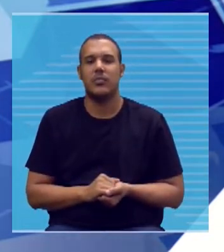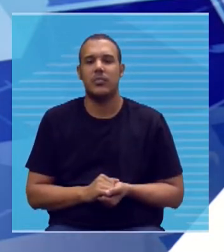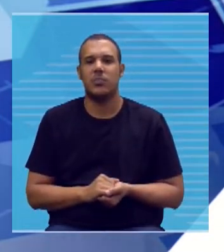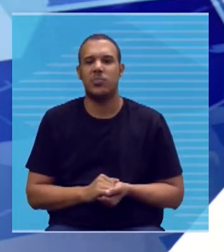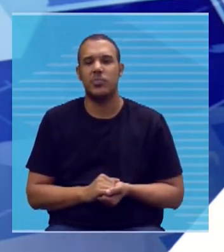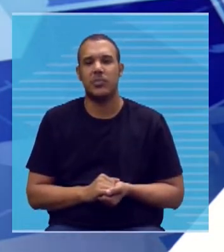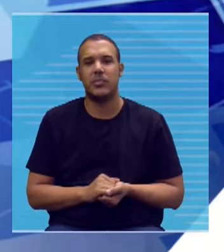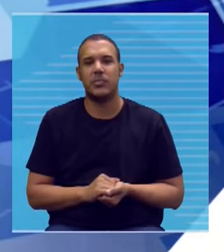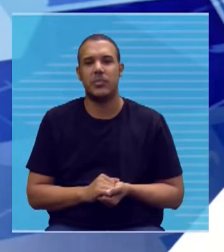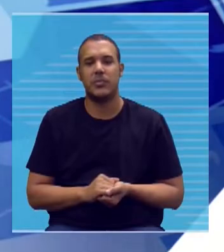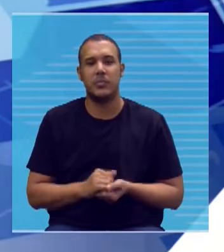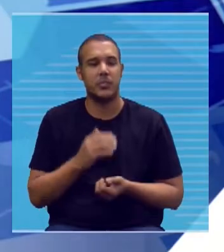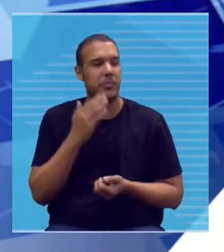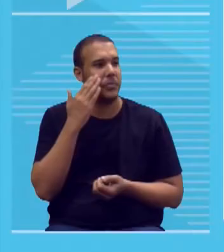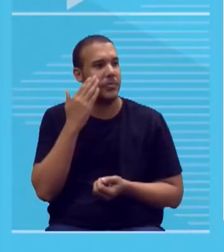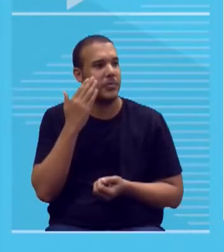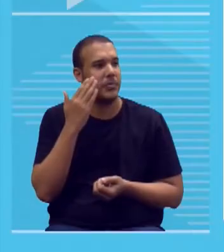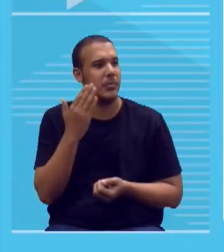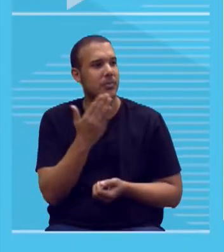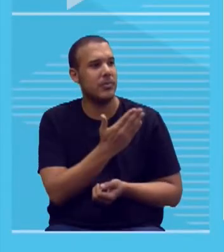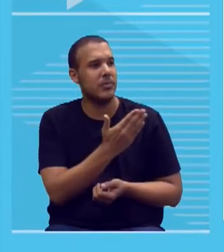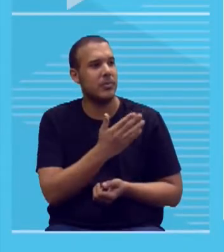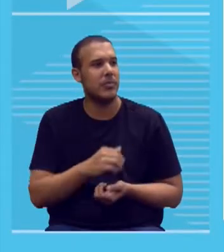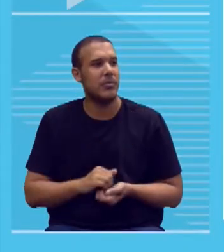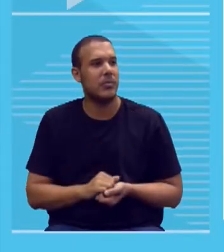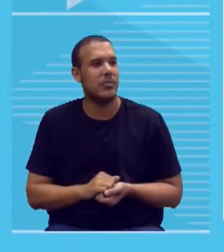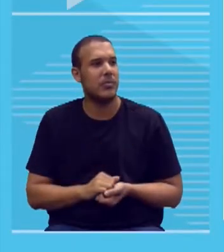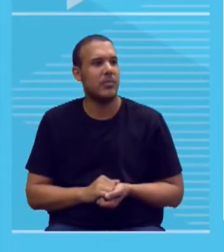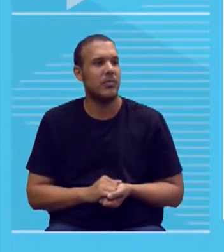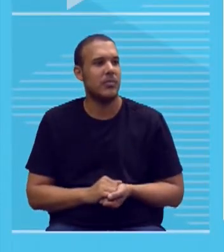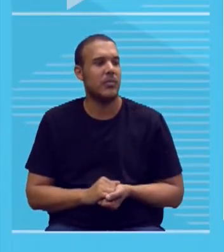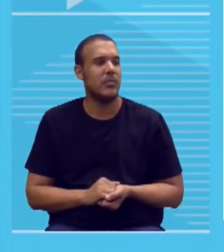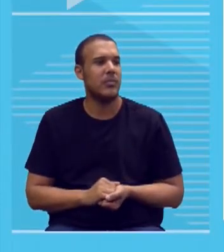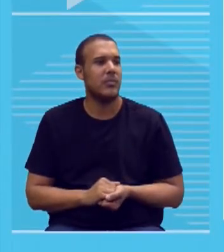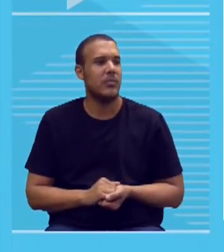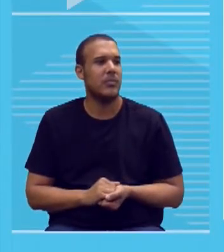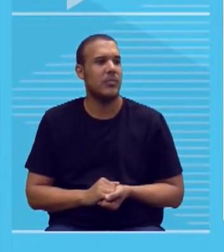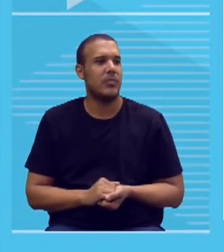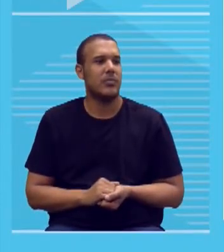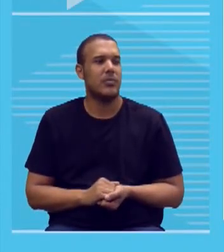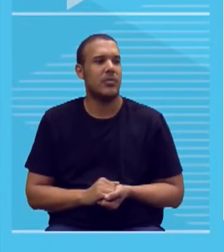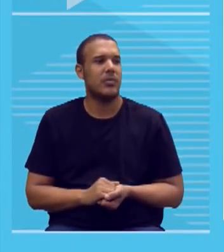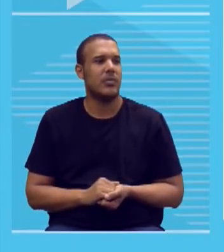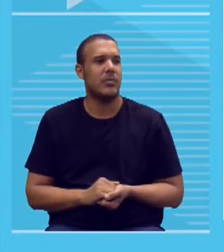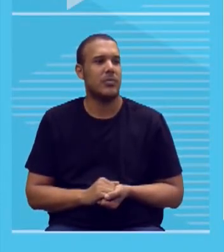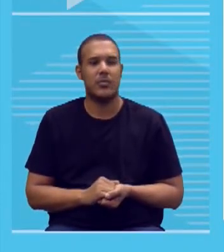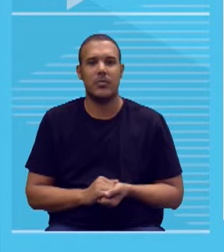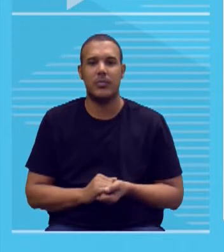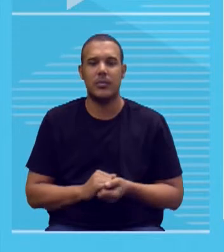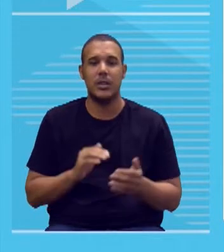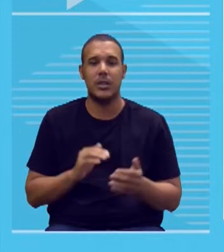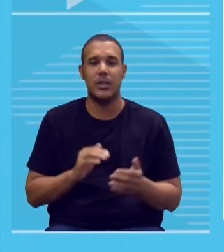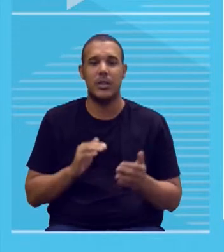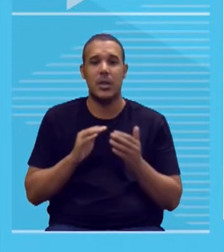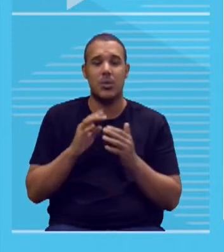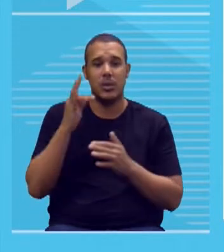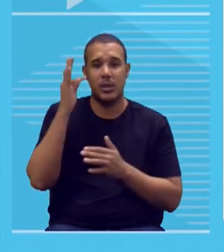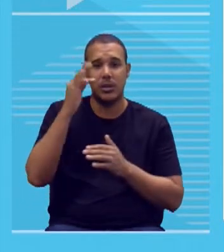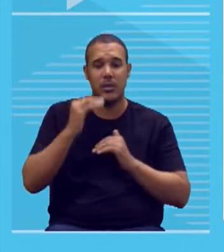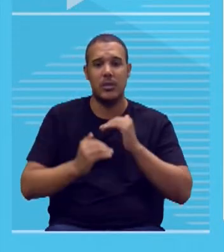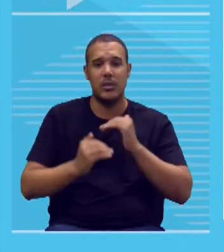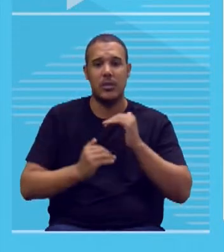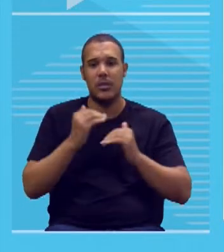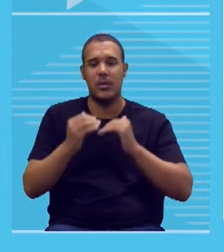então vou ter que ir para você o que são evidências da evolução biológica segundo as teorias evolutivas